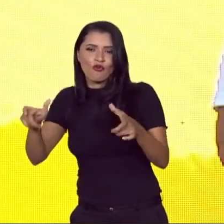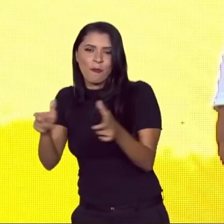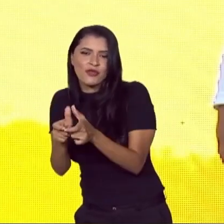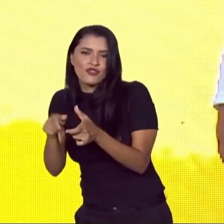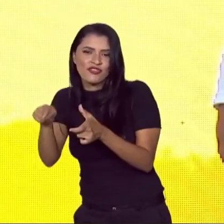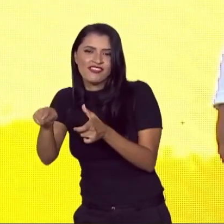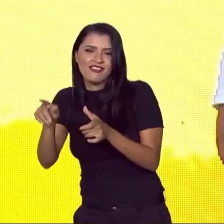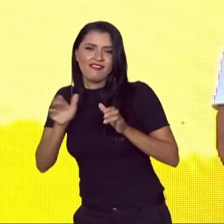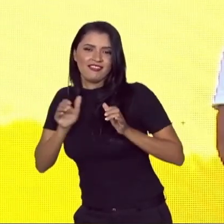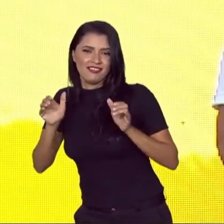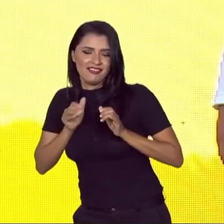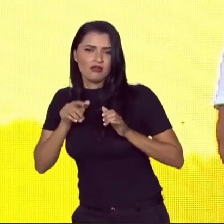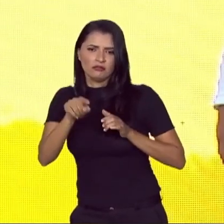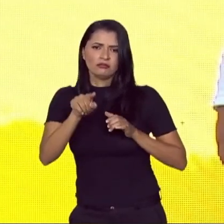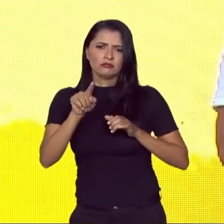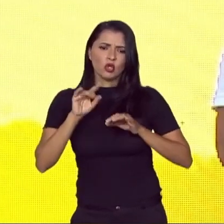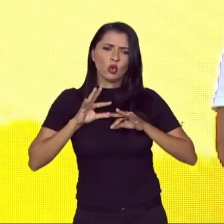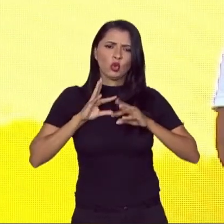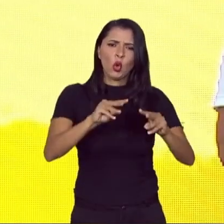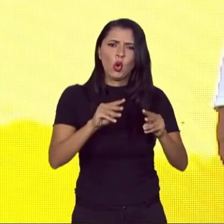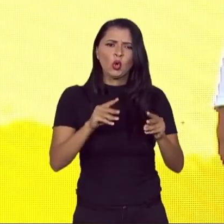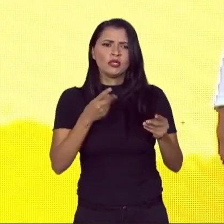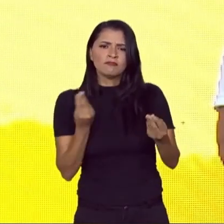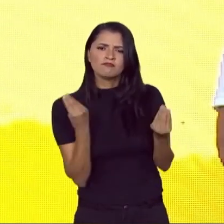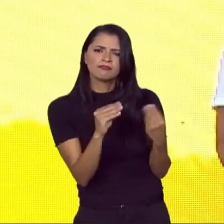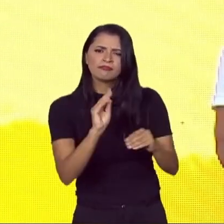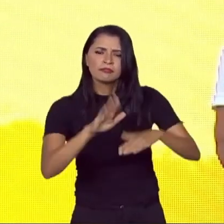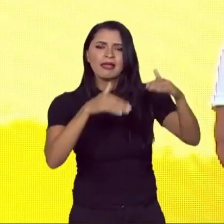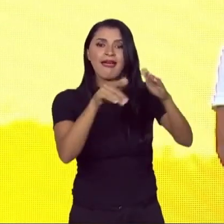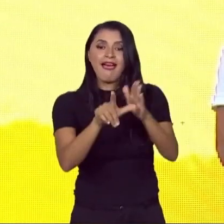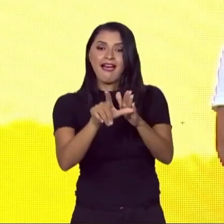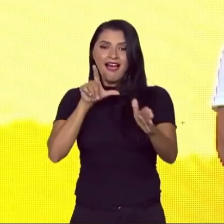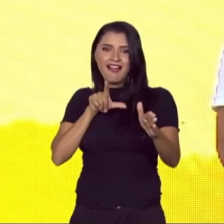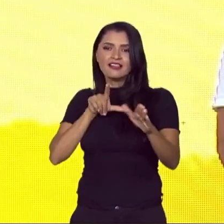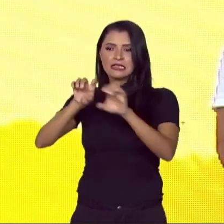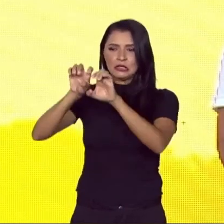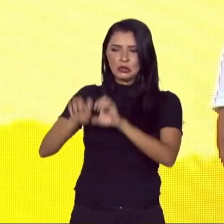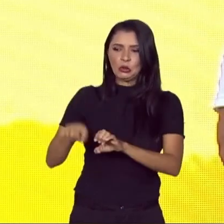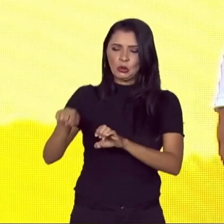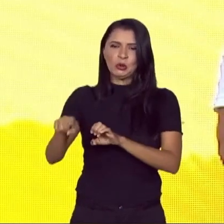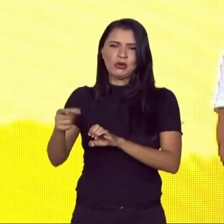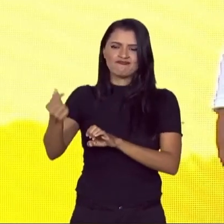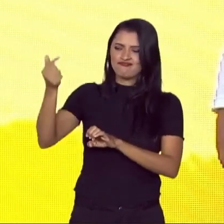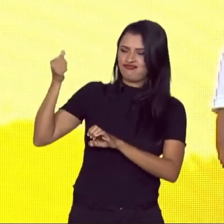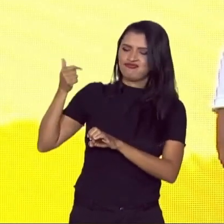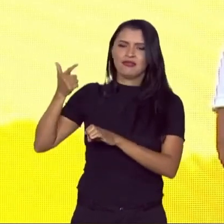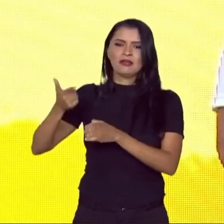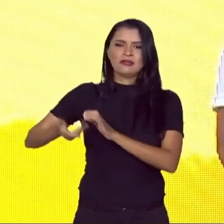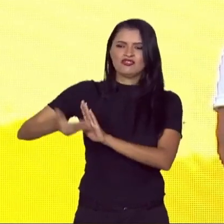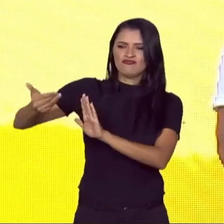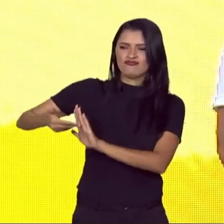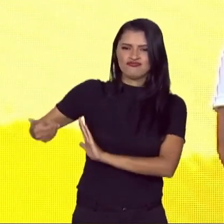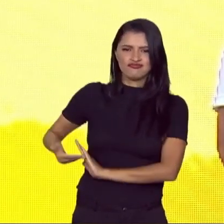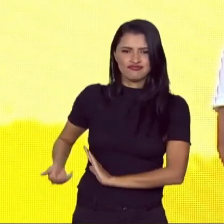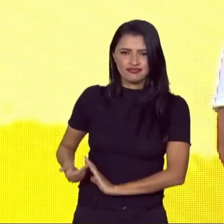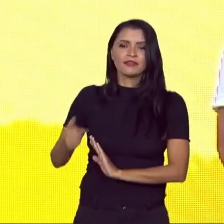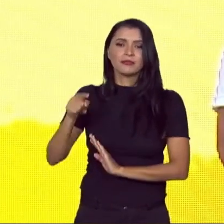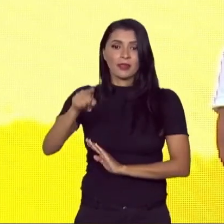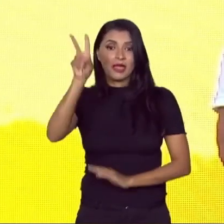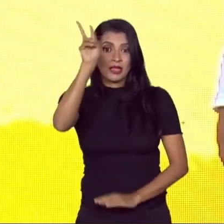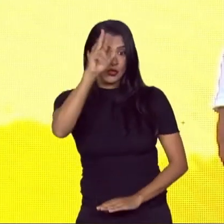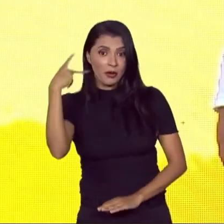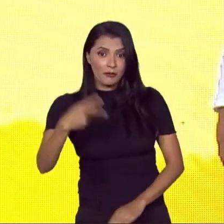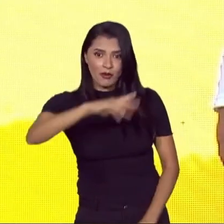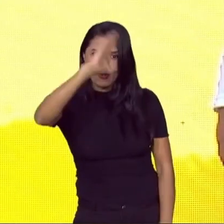Toda reconstrução é precedida da demolição das estruturas arcaicas enferrujadas. A história do